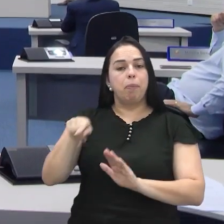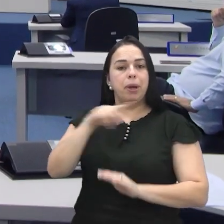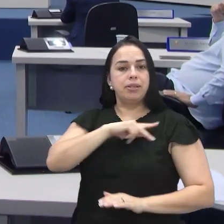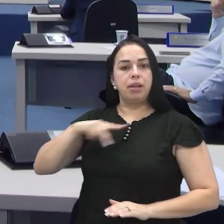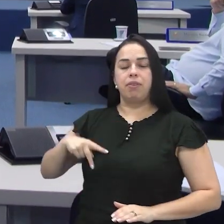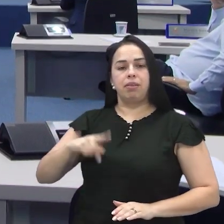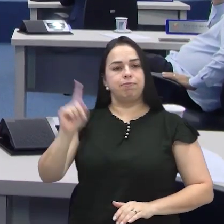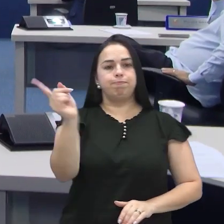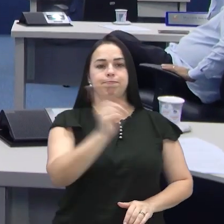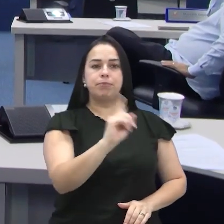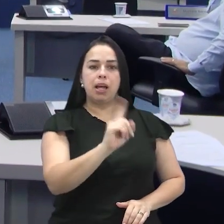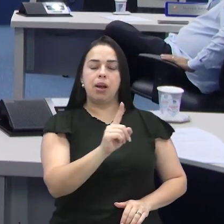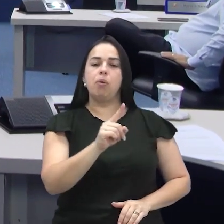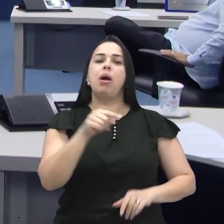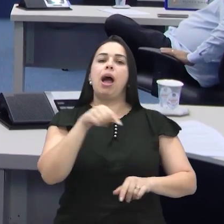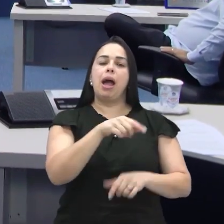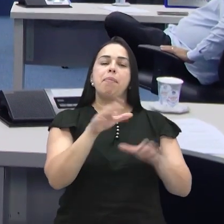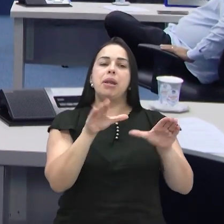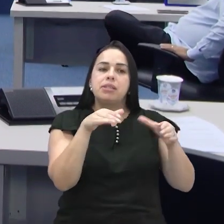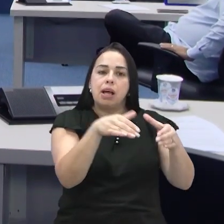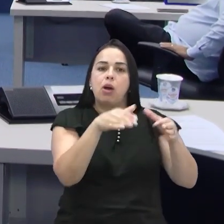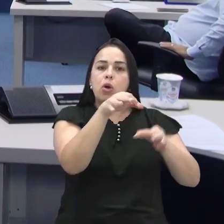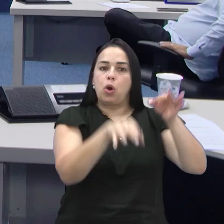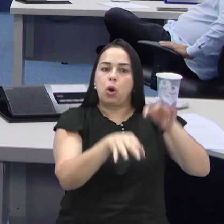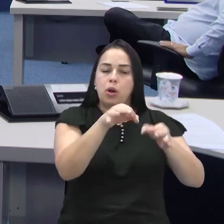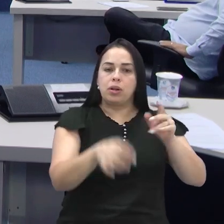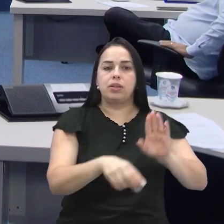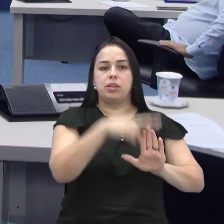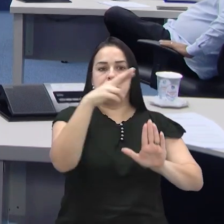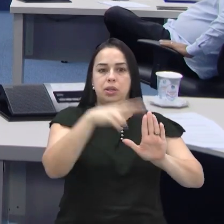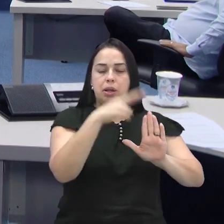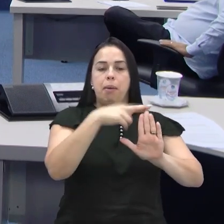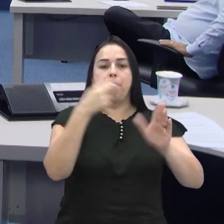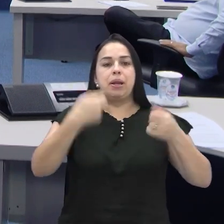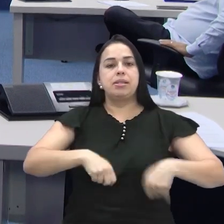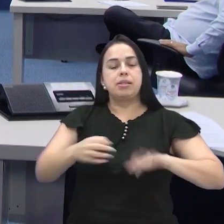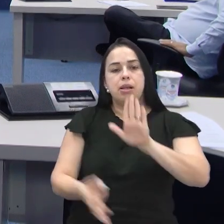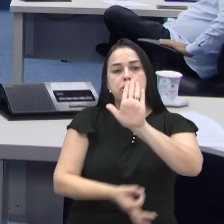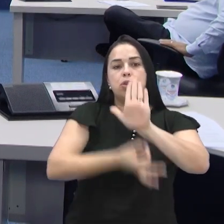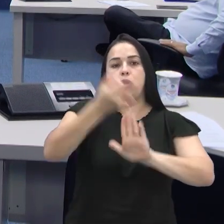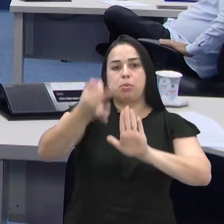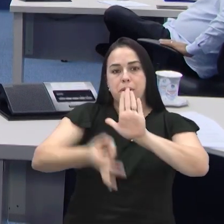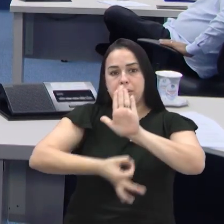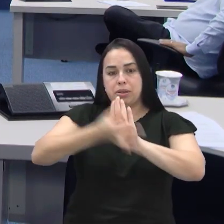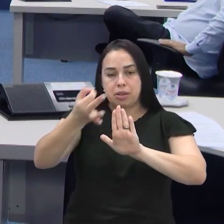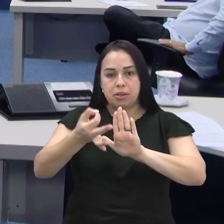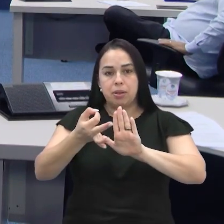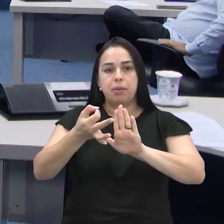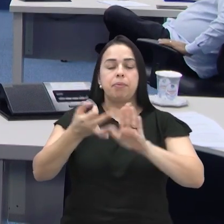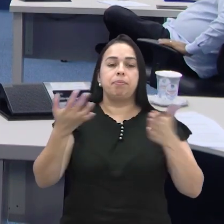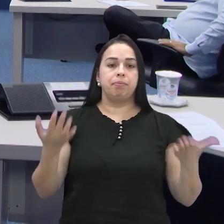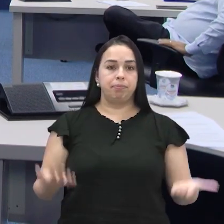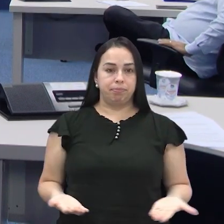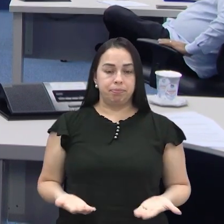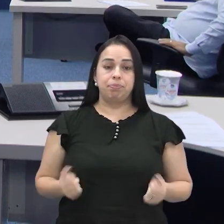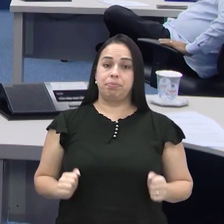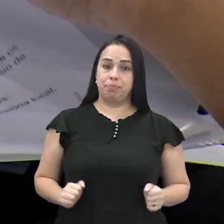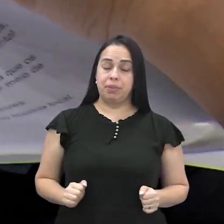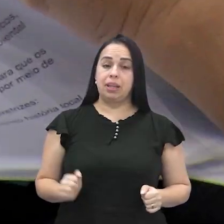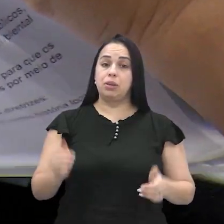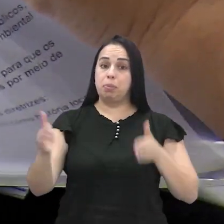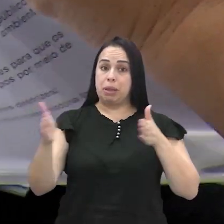tramitação fica condicionada ao parecer da Comissão de Justiça, Redação e Direitos Humanos sobre sua